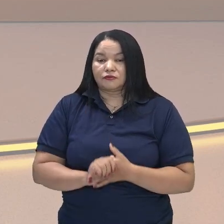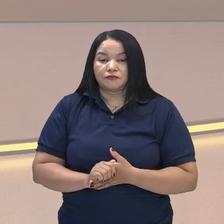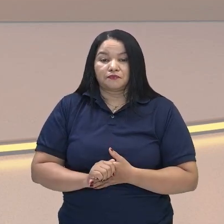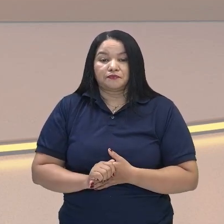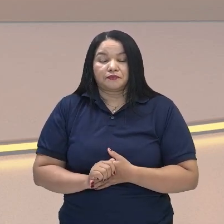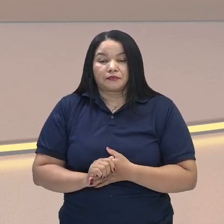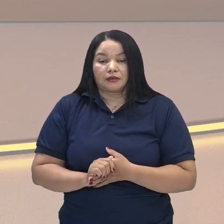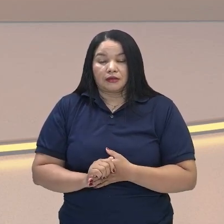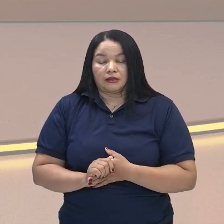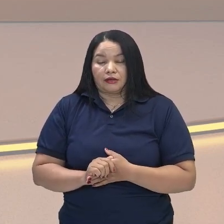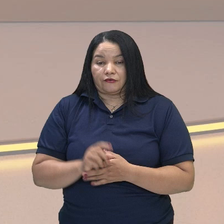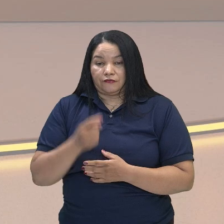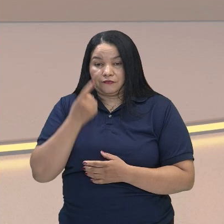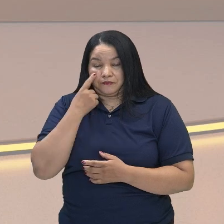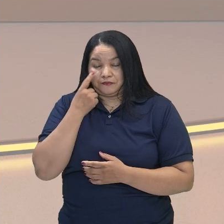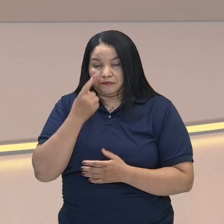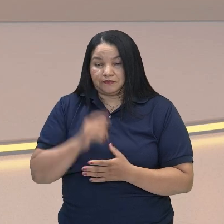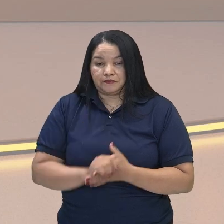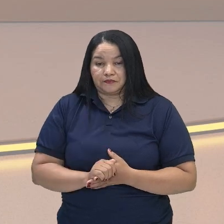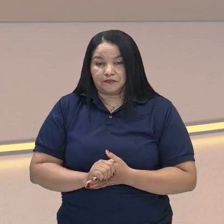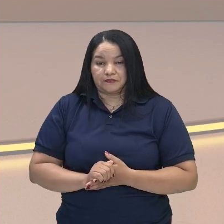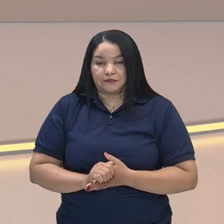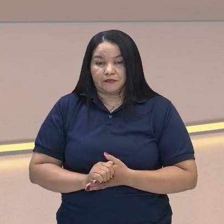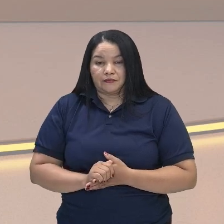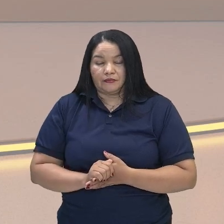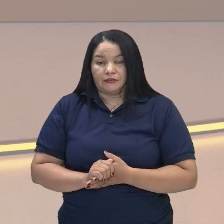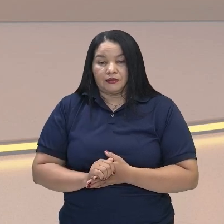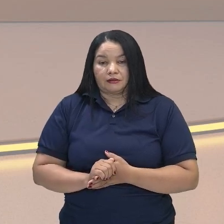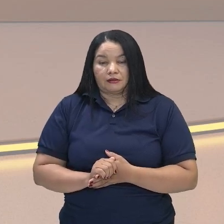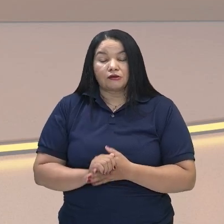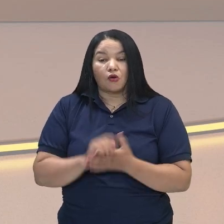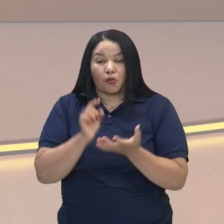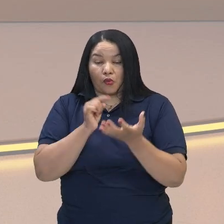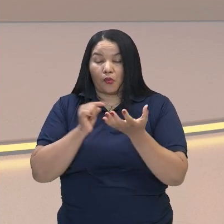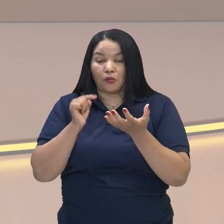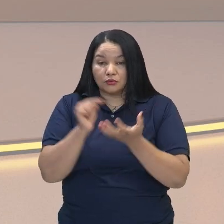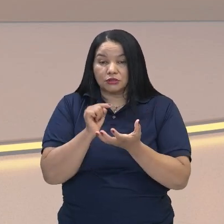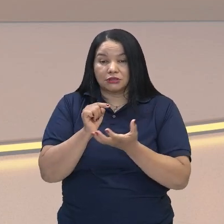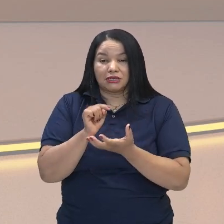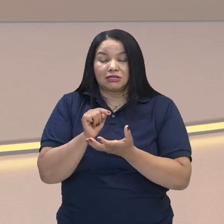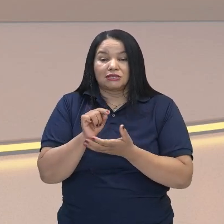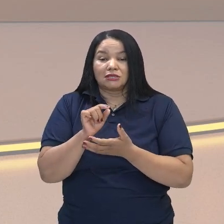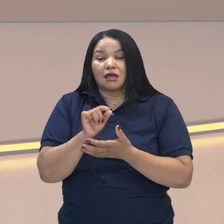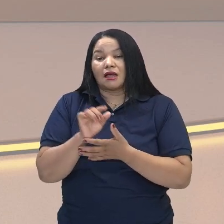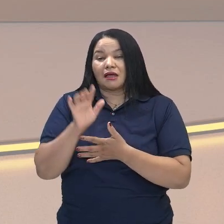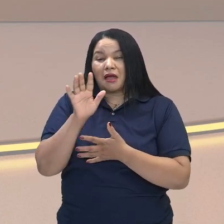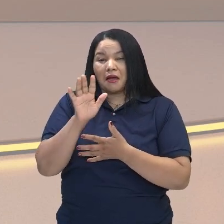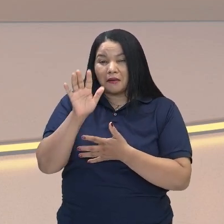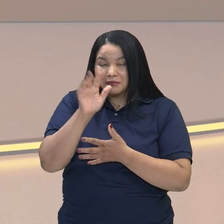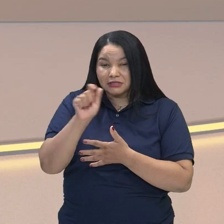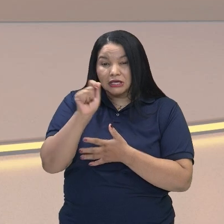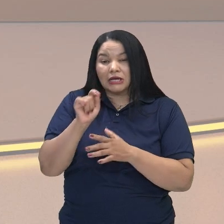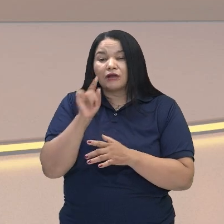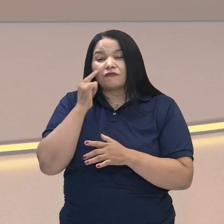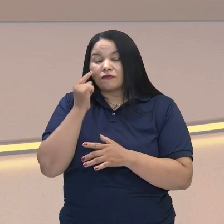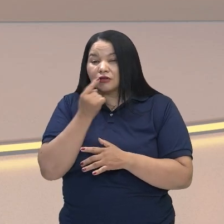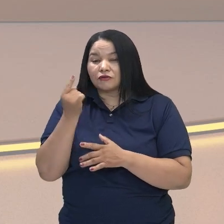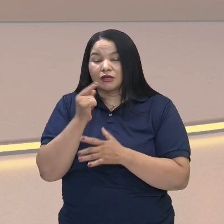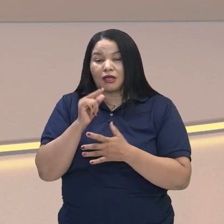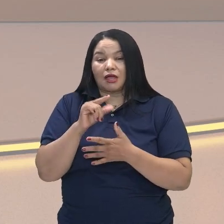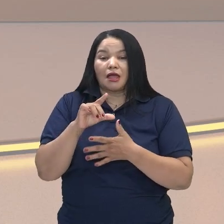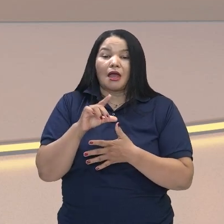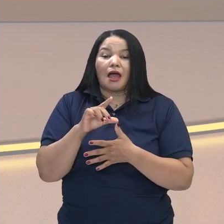só, observando o continente americano, né, através do mapa, a gente observa aí que vamos